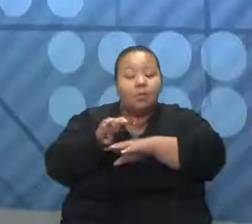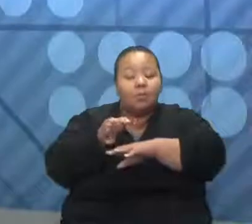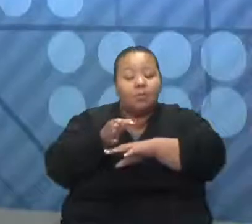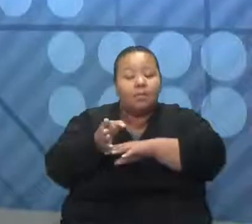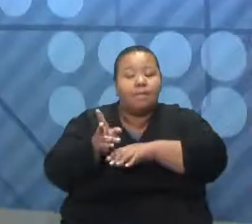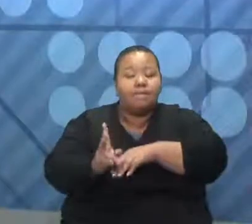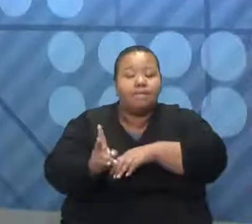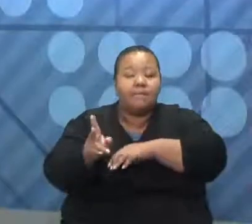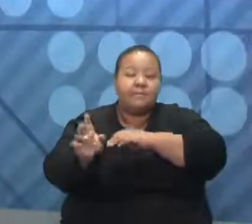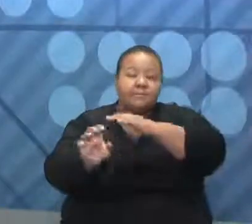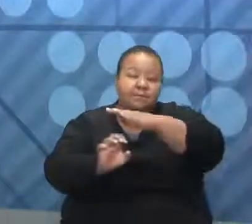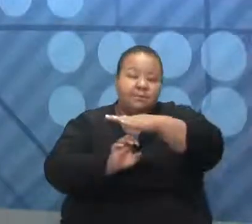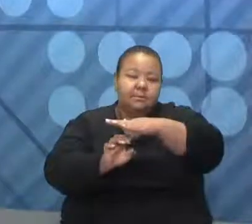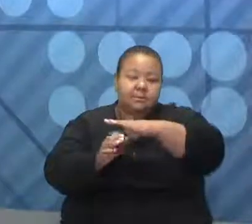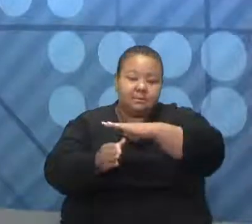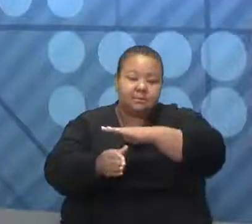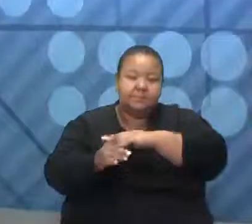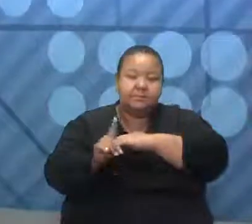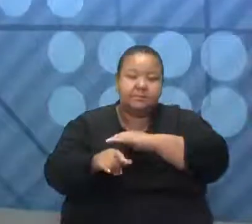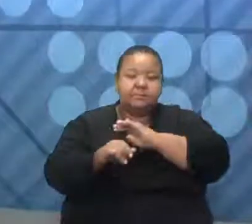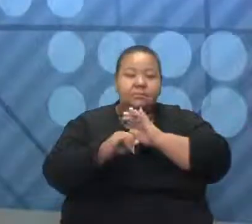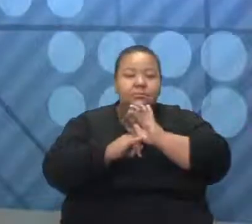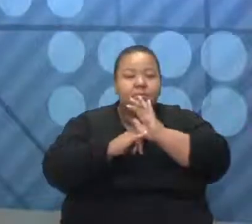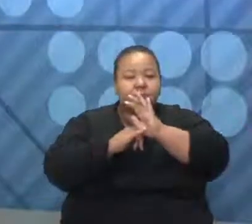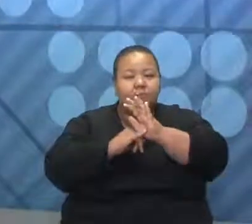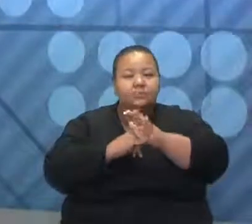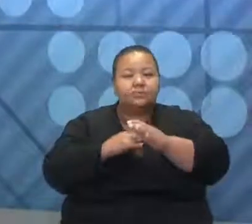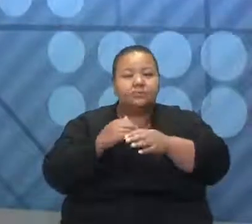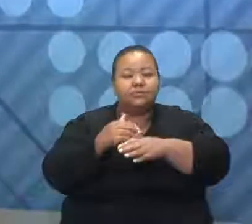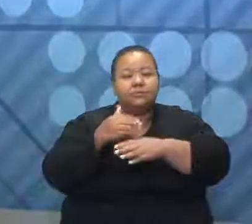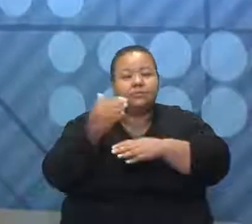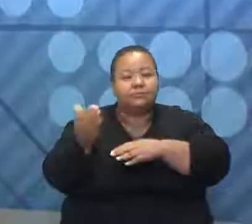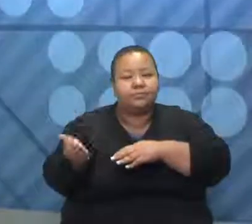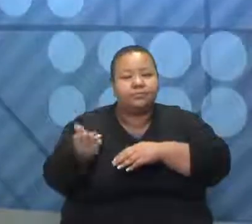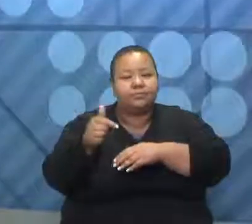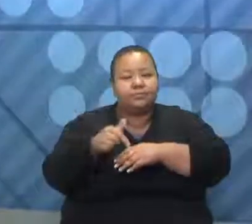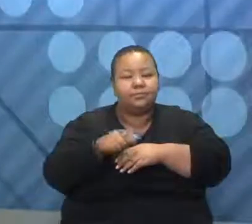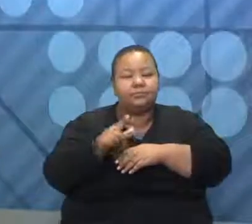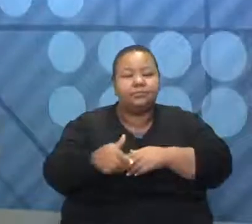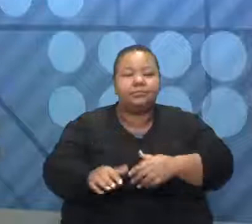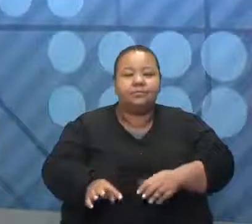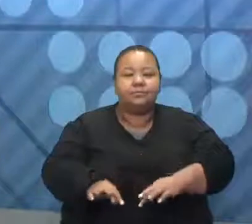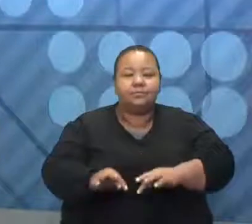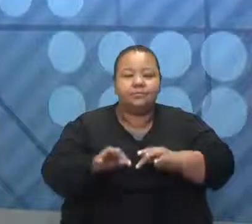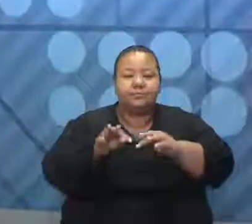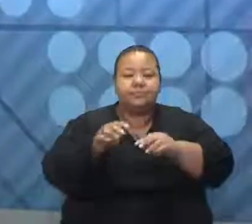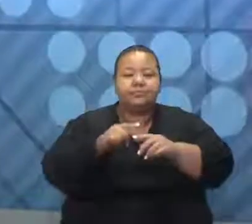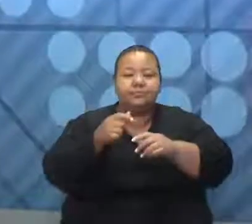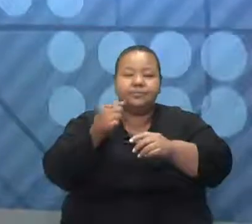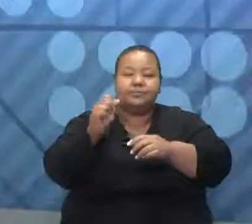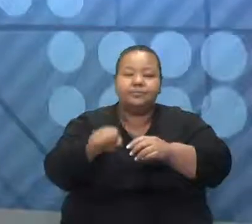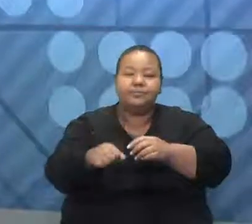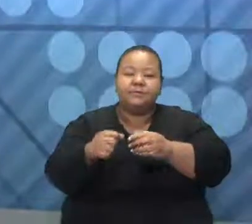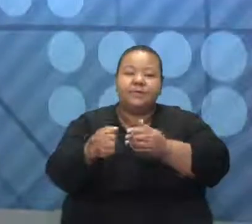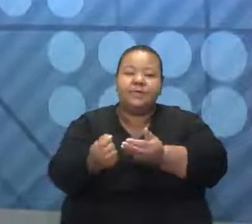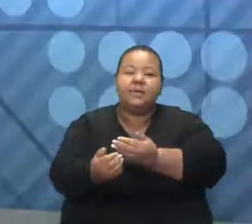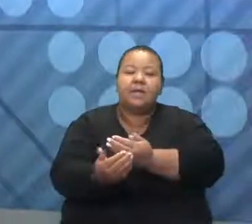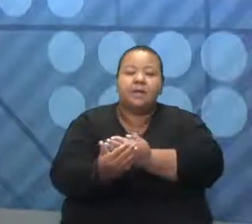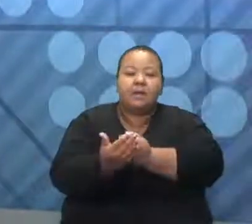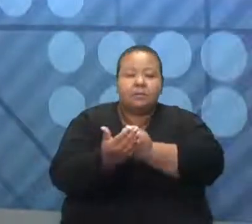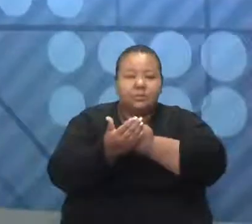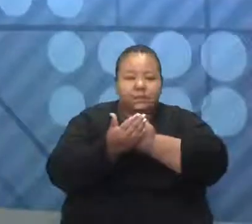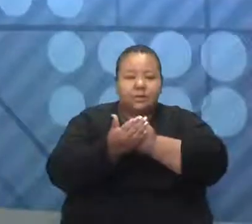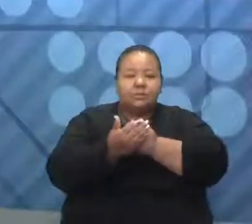fidelização maior nessa empresa. Então, os indicadores externos e os indicadores tecnológicos vêm para auxiliar, ele vem para